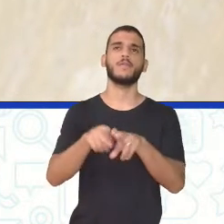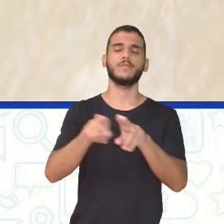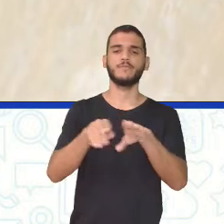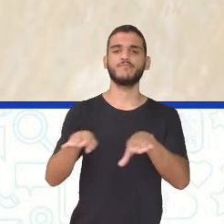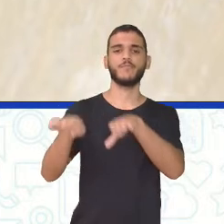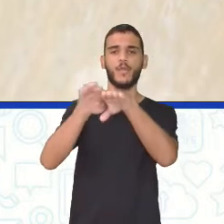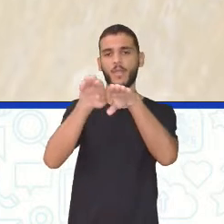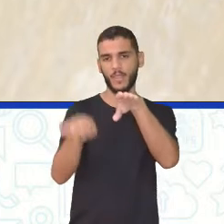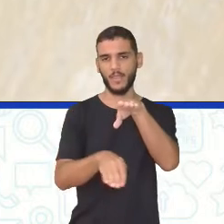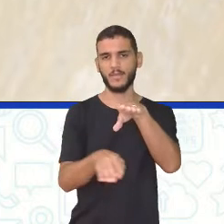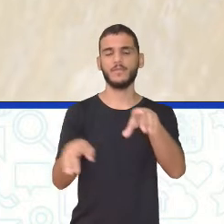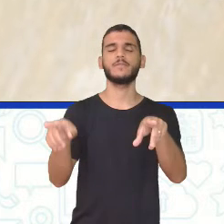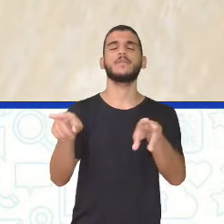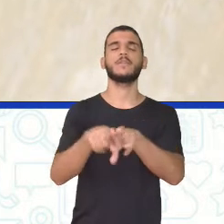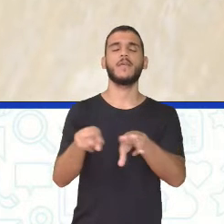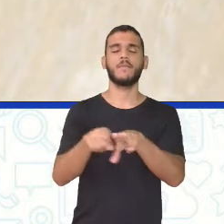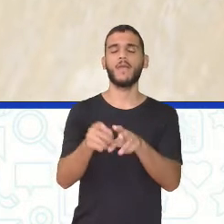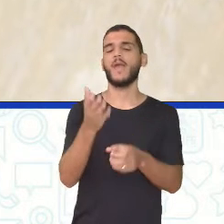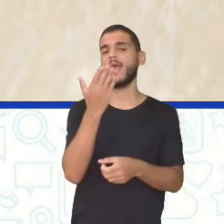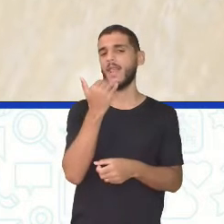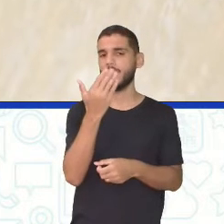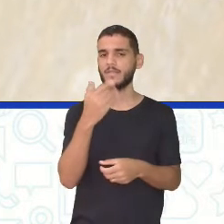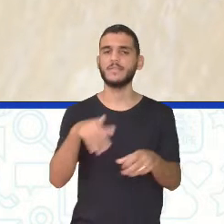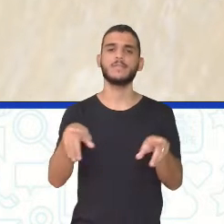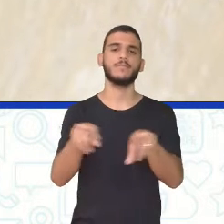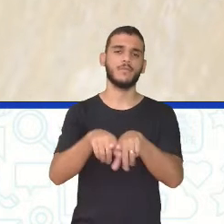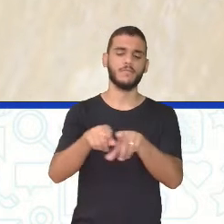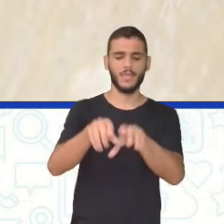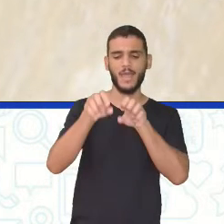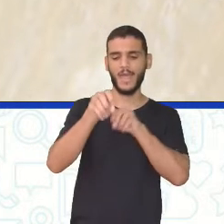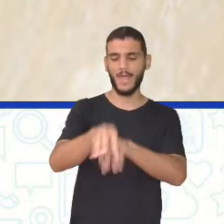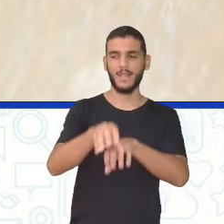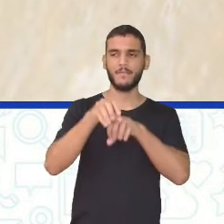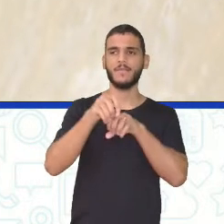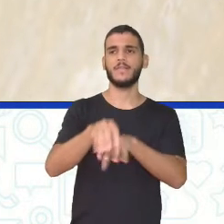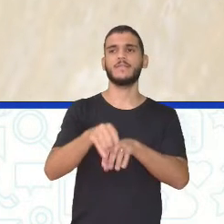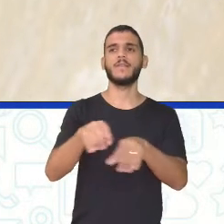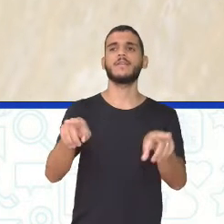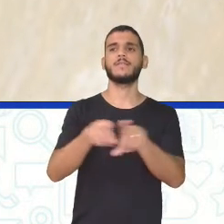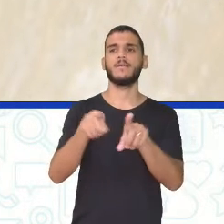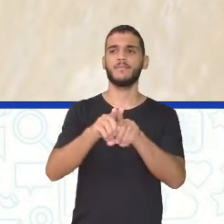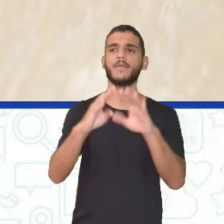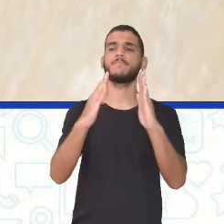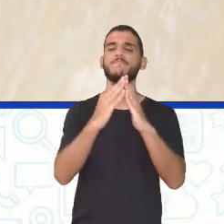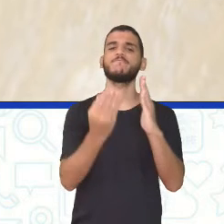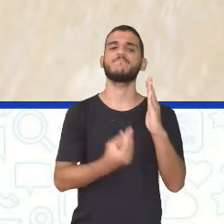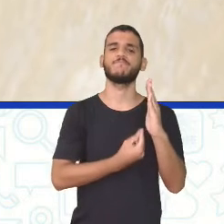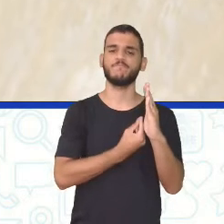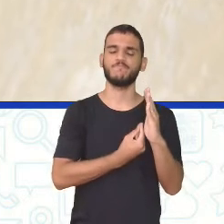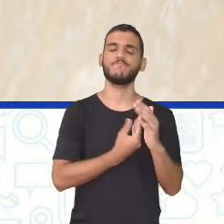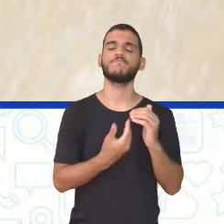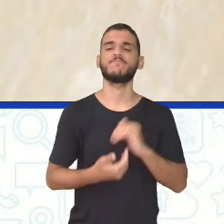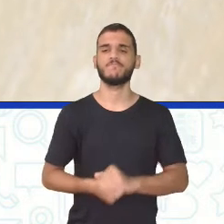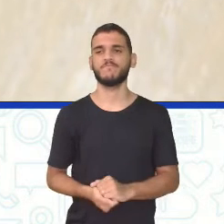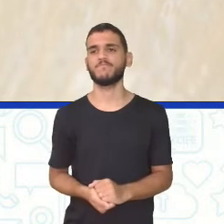saúde, alimentação, educação e moradia. Gilson,